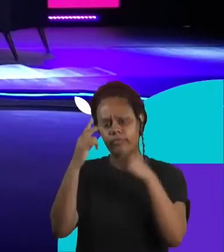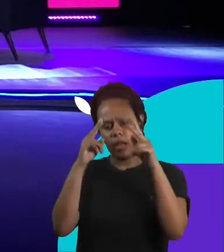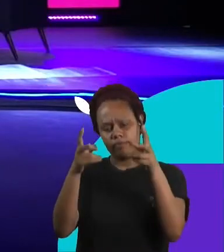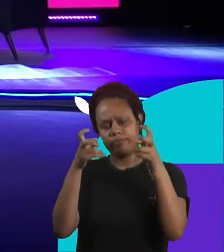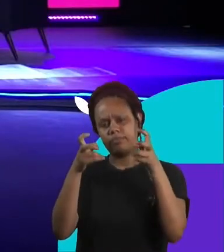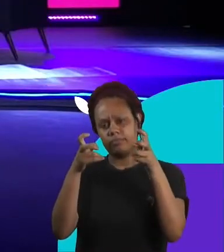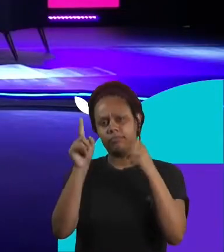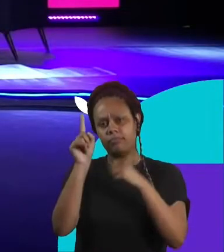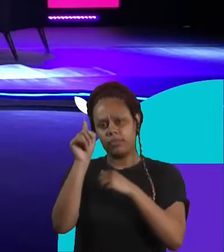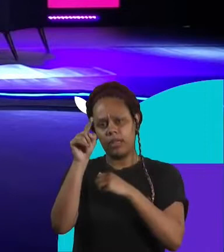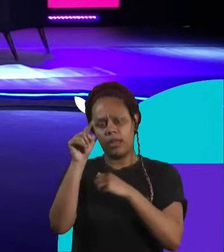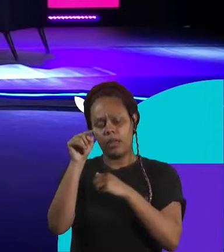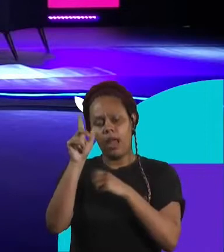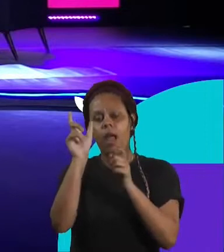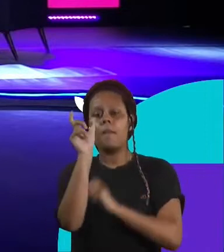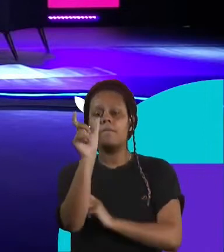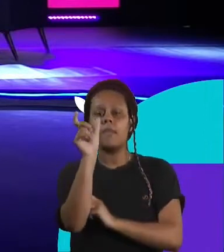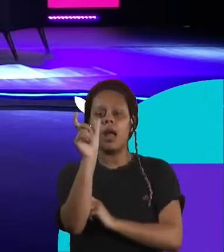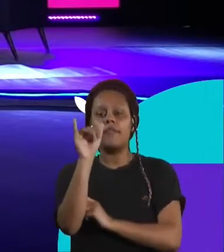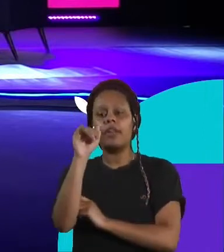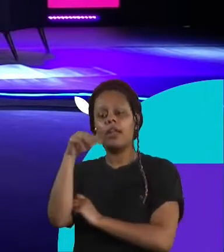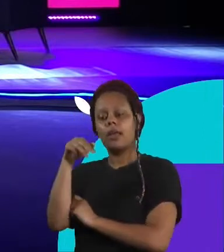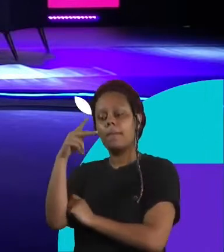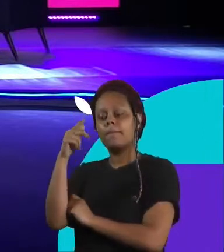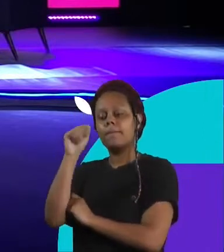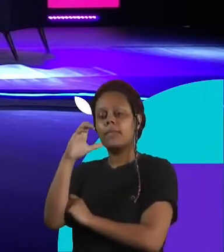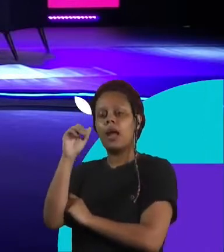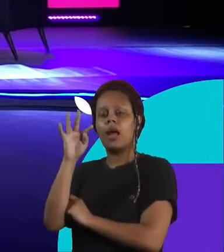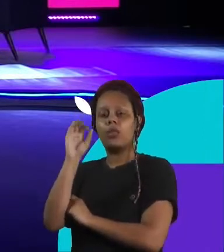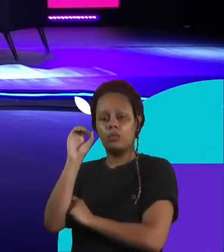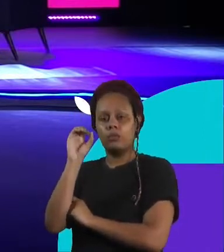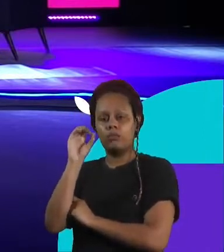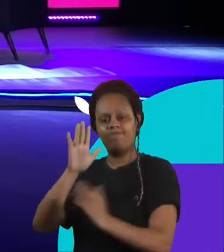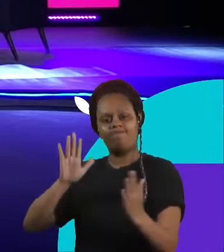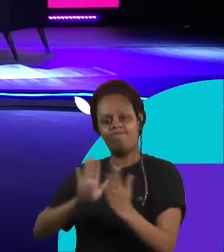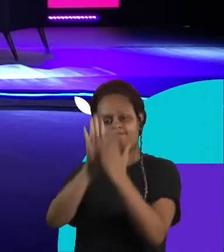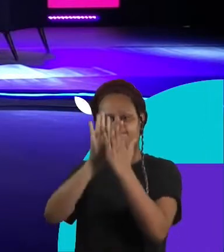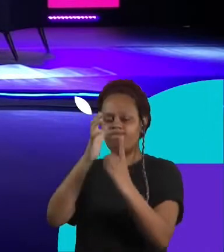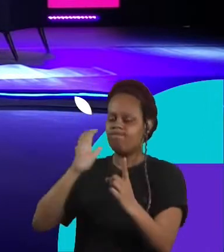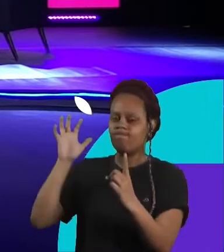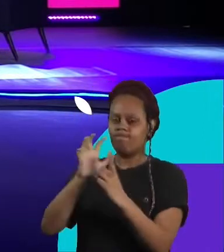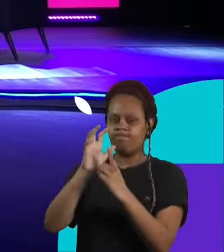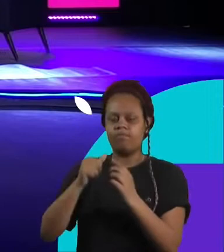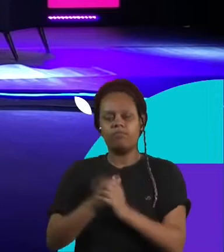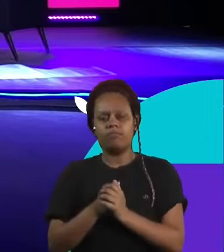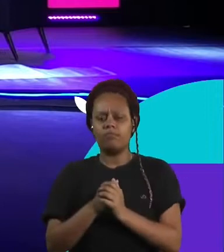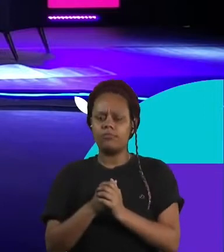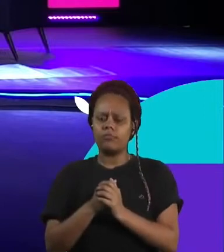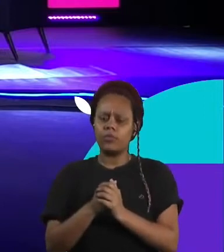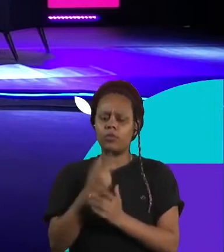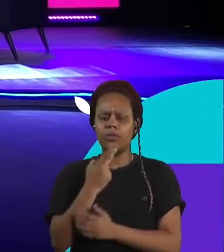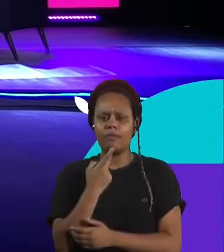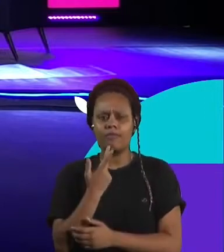a própria palavra impacto. Eu acho que a palavra impacto, ela muitas vezes, ela impacta as pessoas. Então, quando você fala